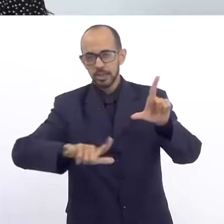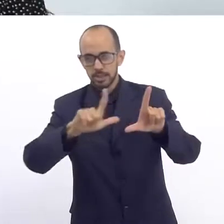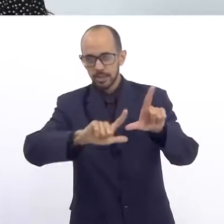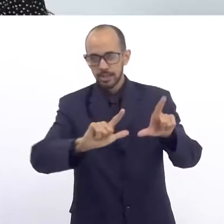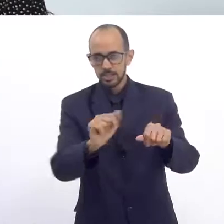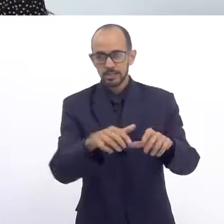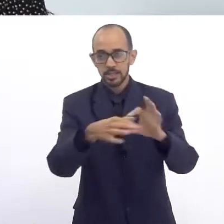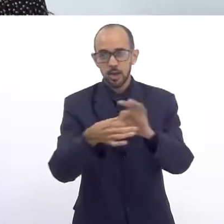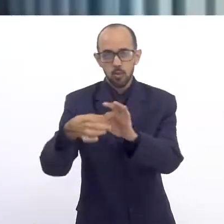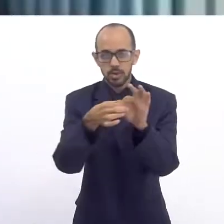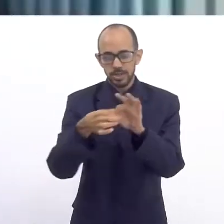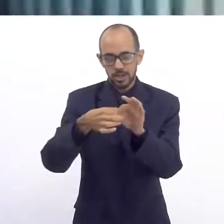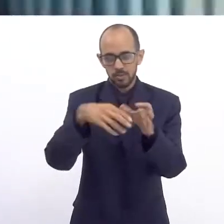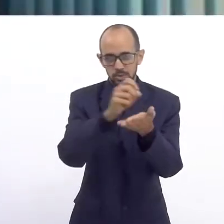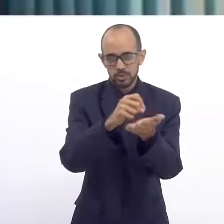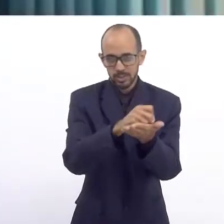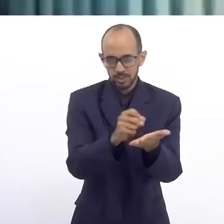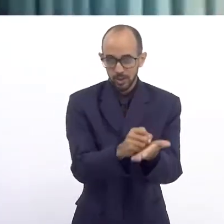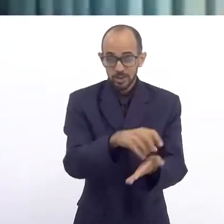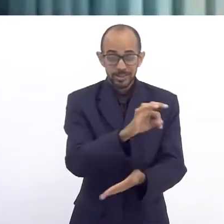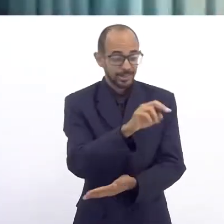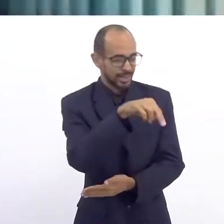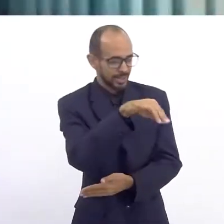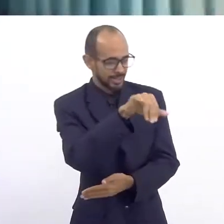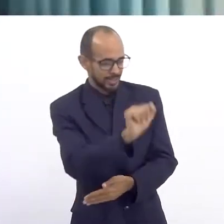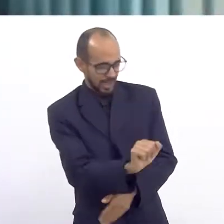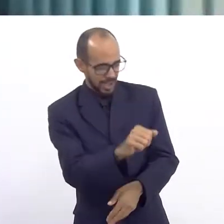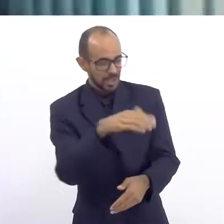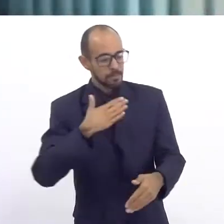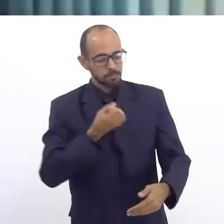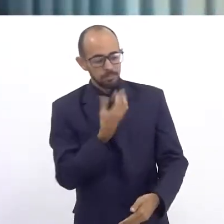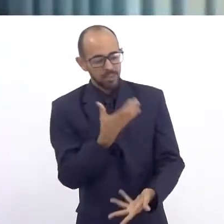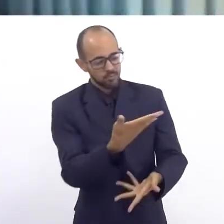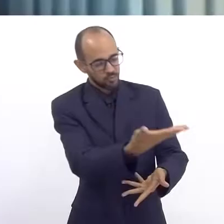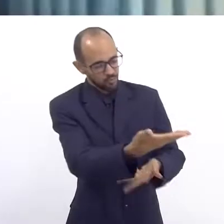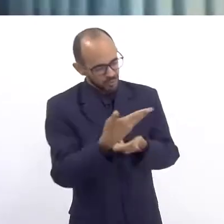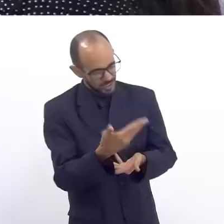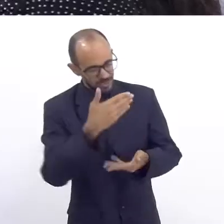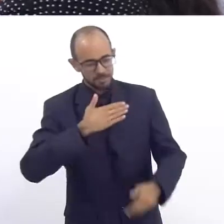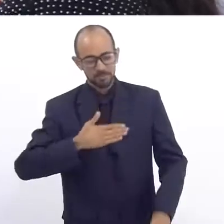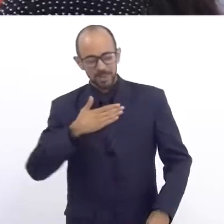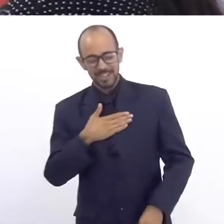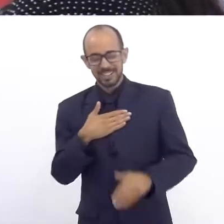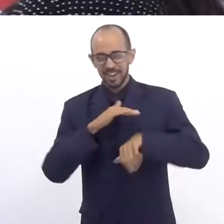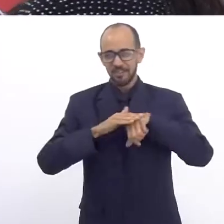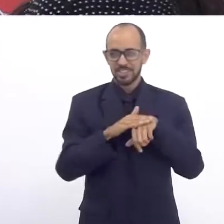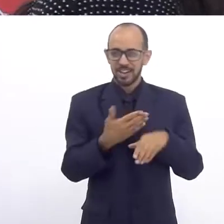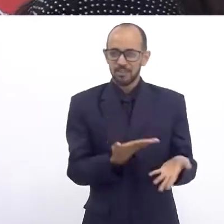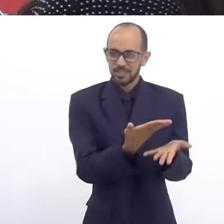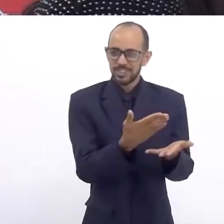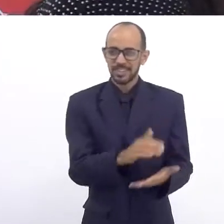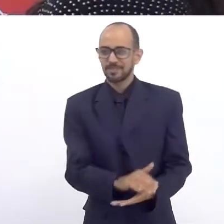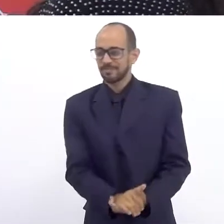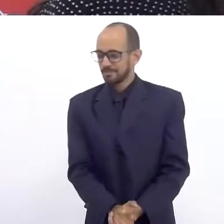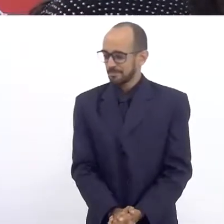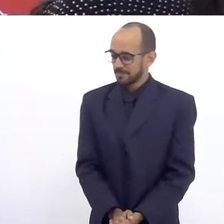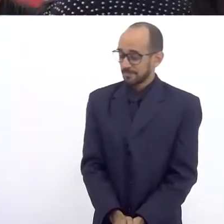Brasileira de Escritores, Tânia Zaguri. Muito bem-vinda, Tânia. É um prazer conversar com você aqui no